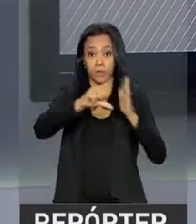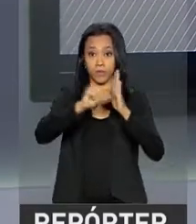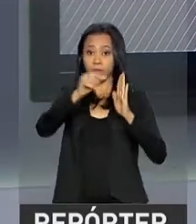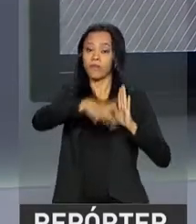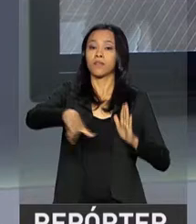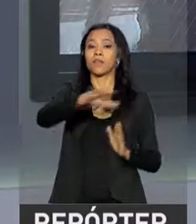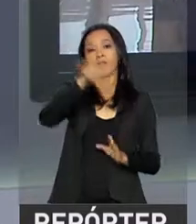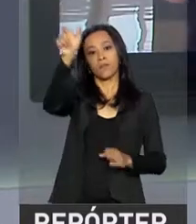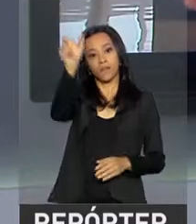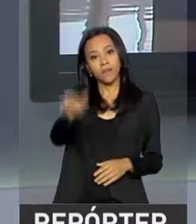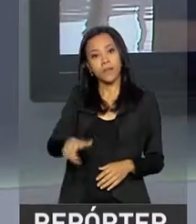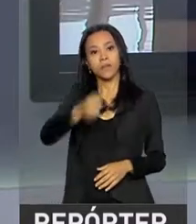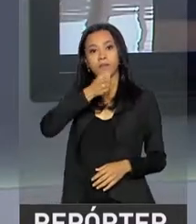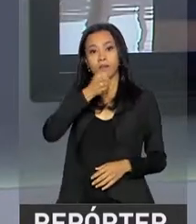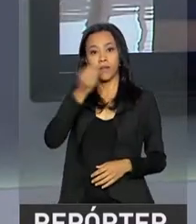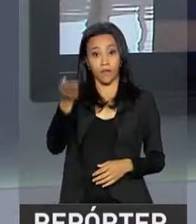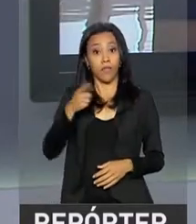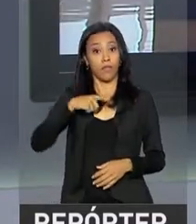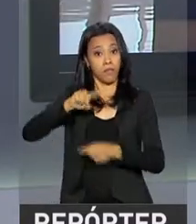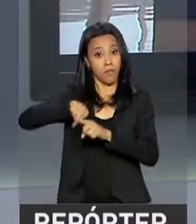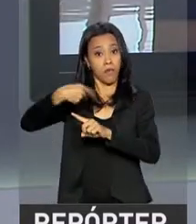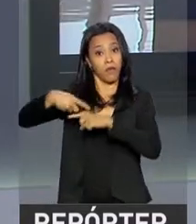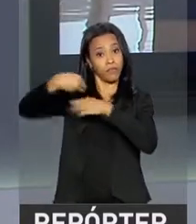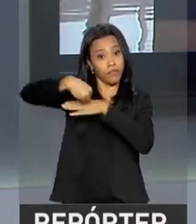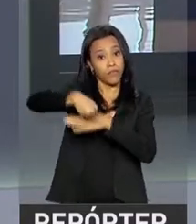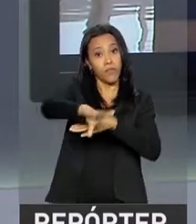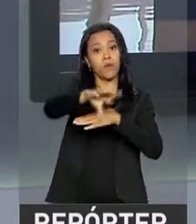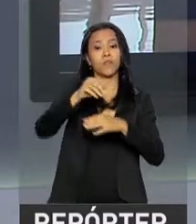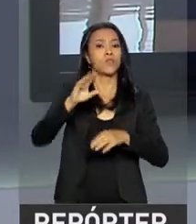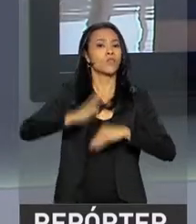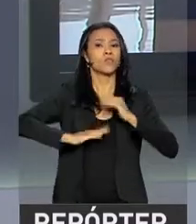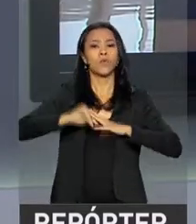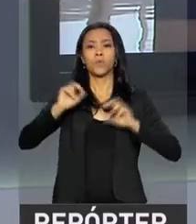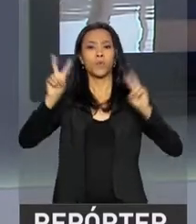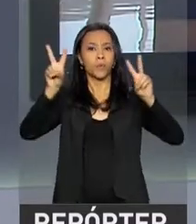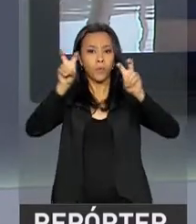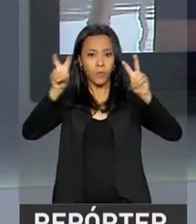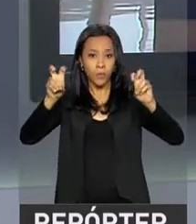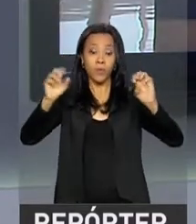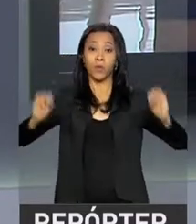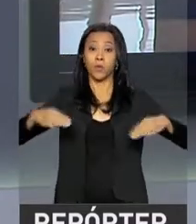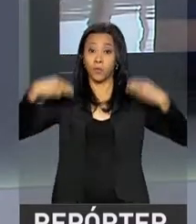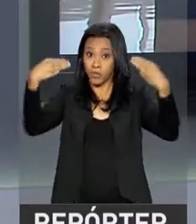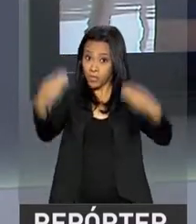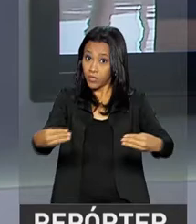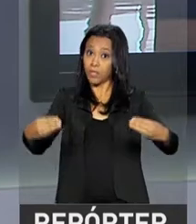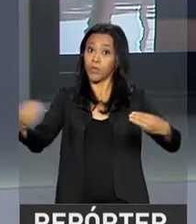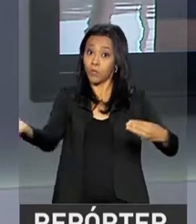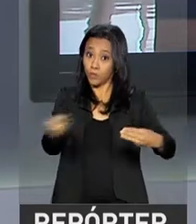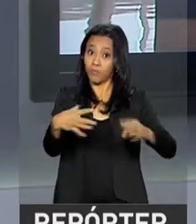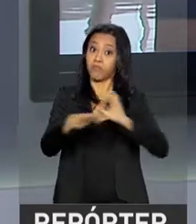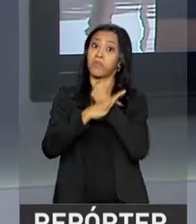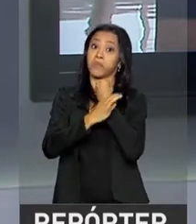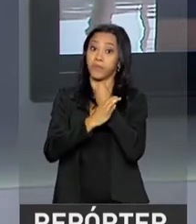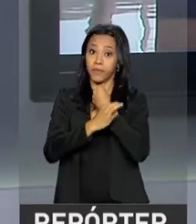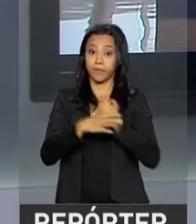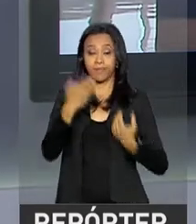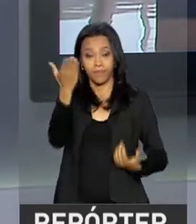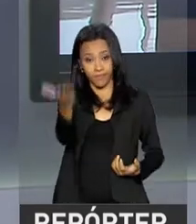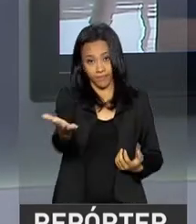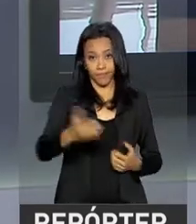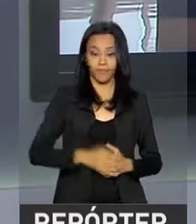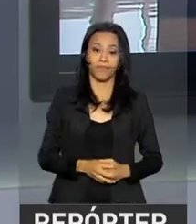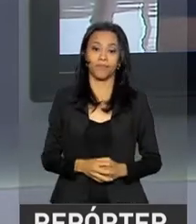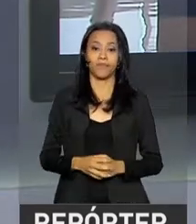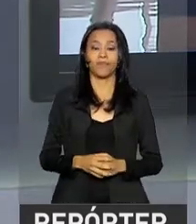falar com a repórter luana karen ela traz informações sobre o ministério extraordinário da segurança pública o la luna é com você